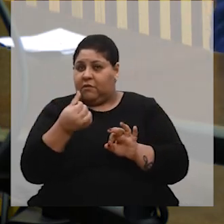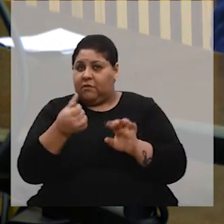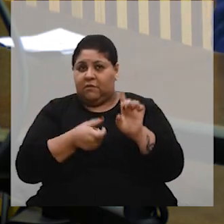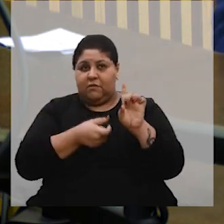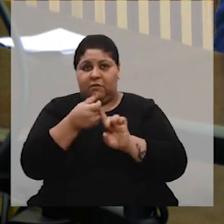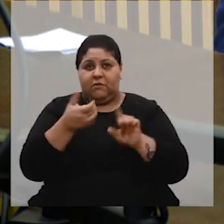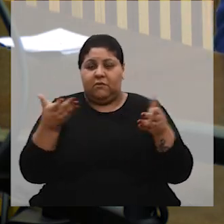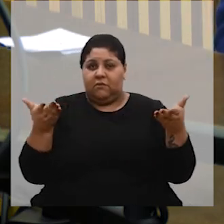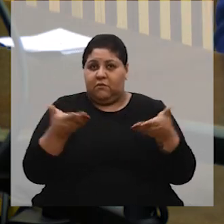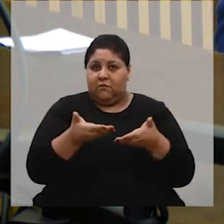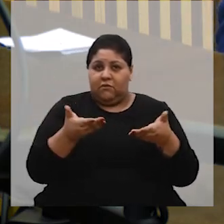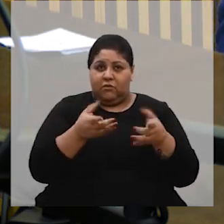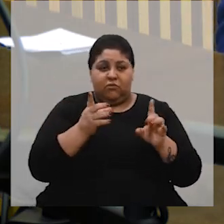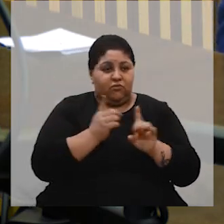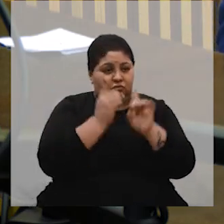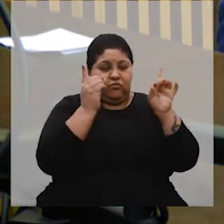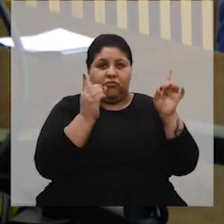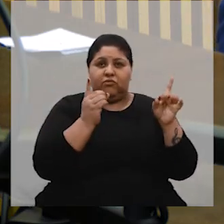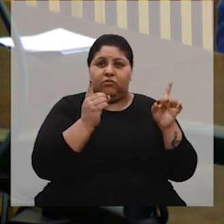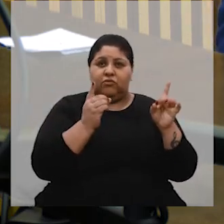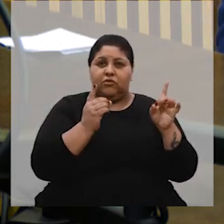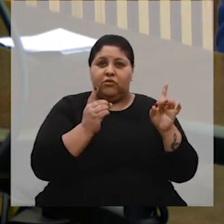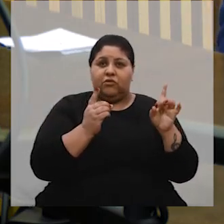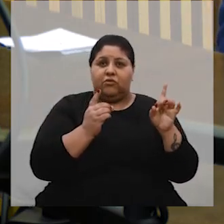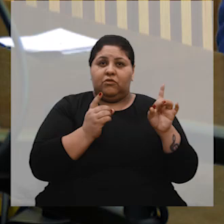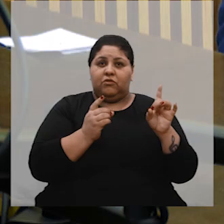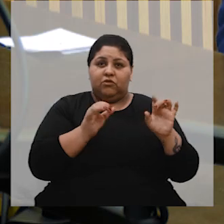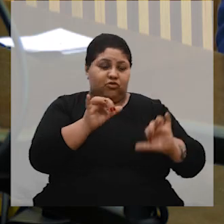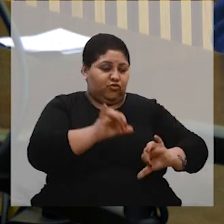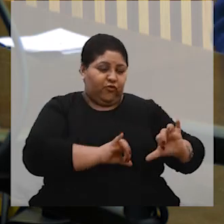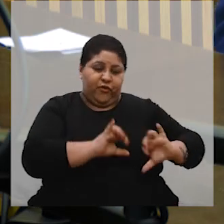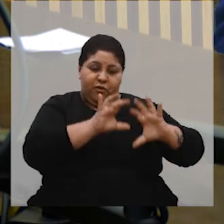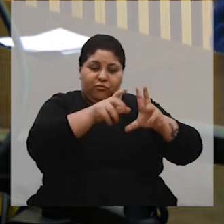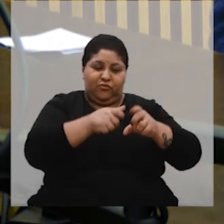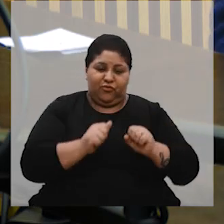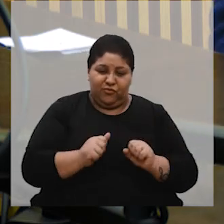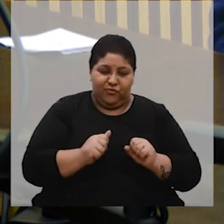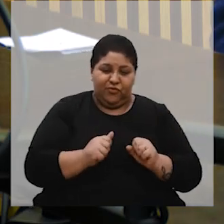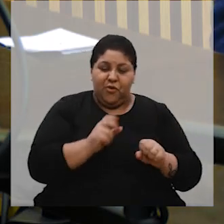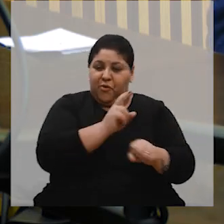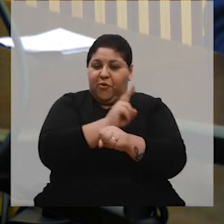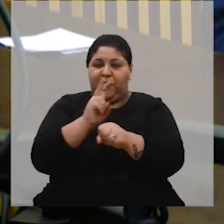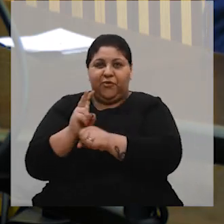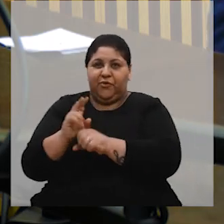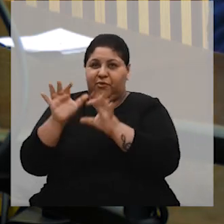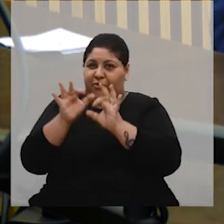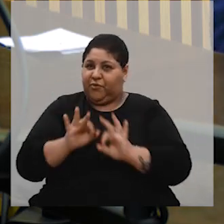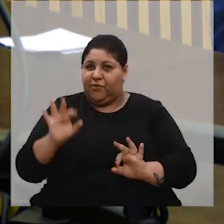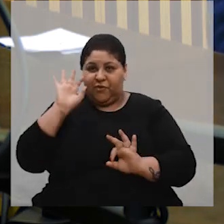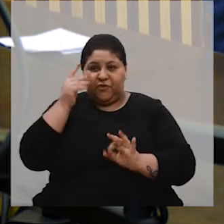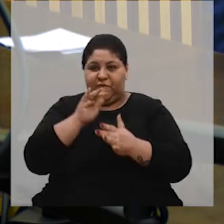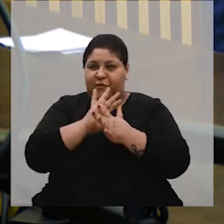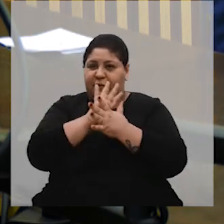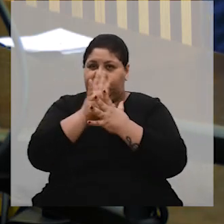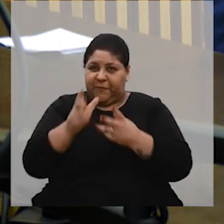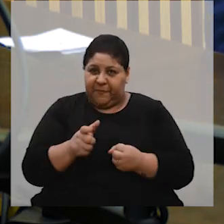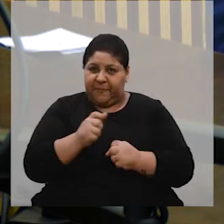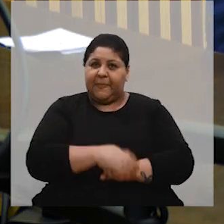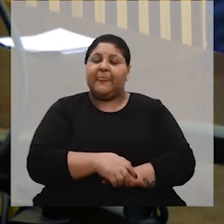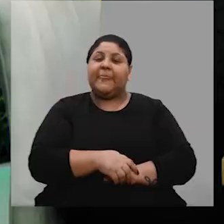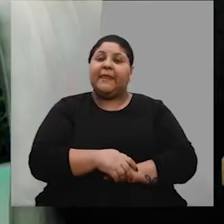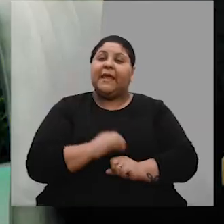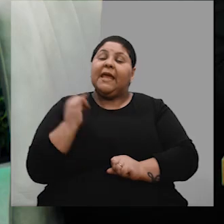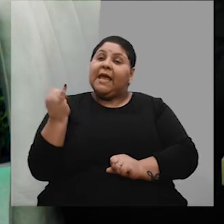meses a pessoa já teve o diagnóstico, já se assustou, já sofreu, já tratou, já curou, já resolveu. Doutora